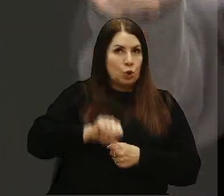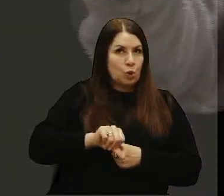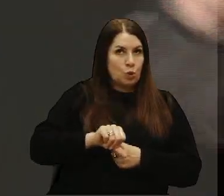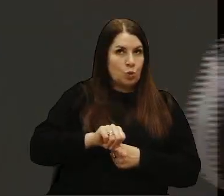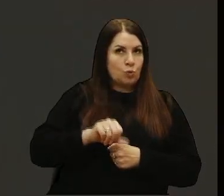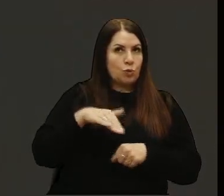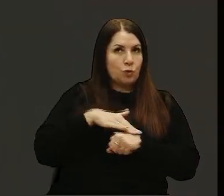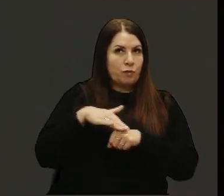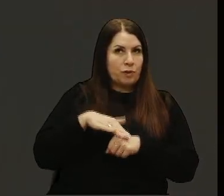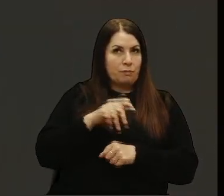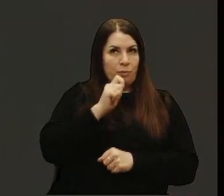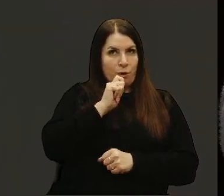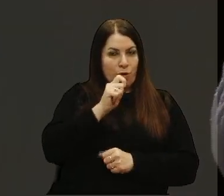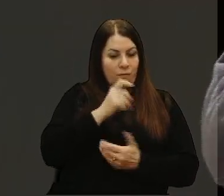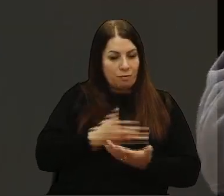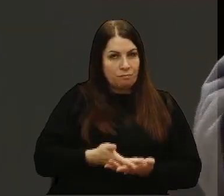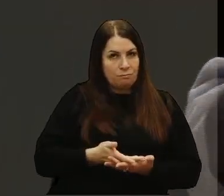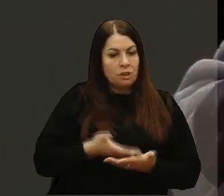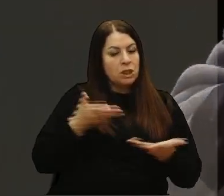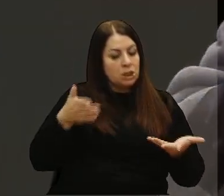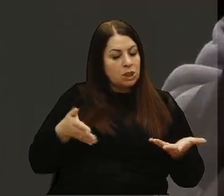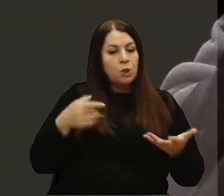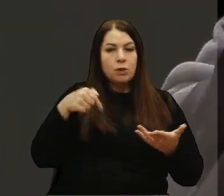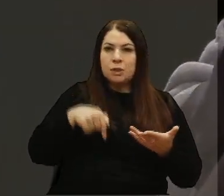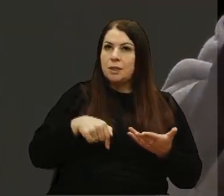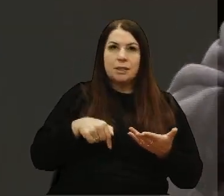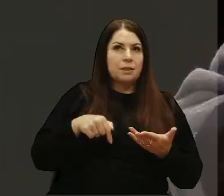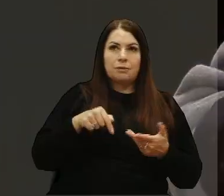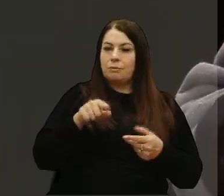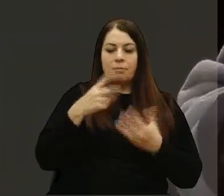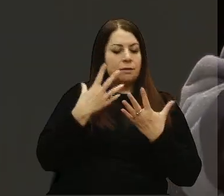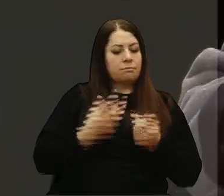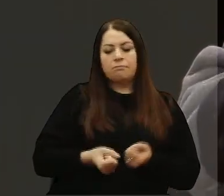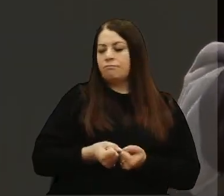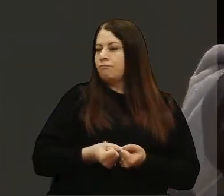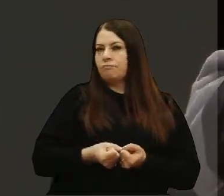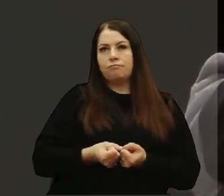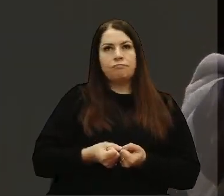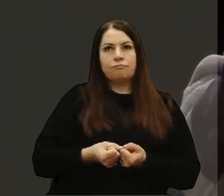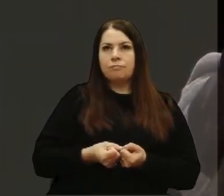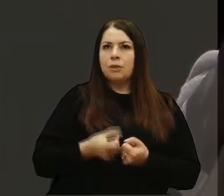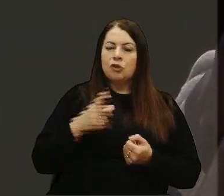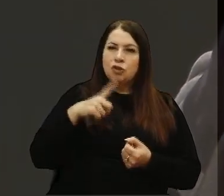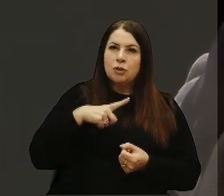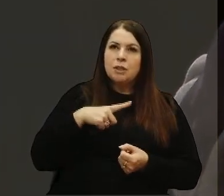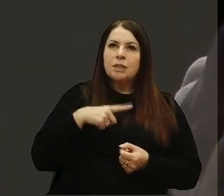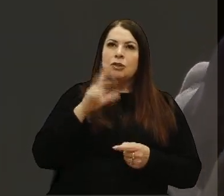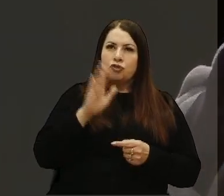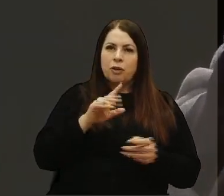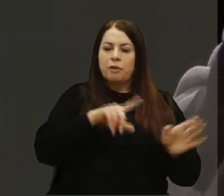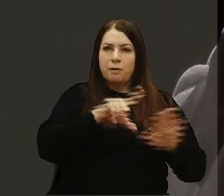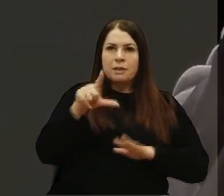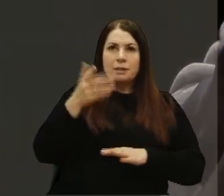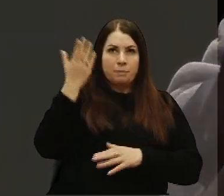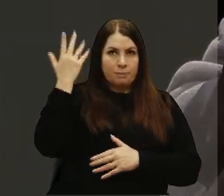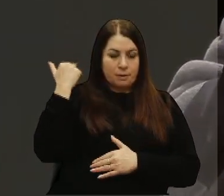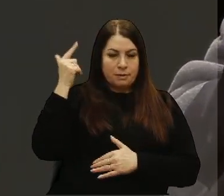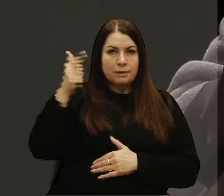que conversamos no microfone. E isso aqui, presidente, não é mais aceitável. Nós havíamos advertido na semana